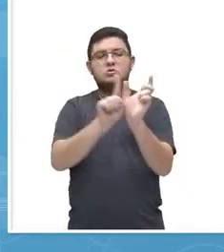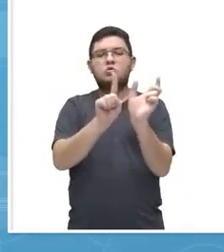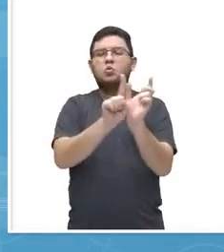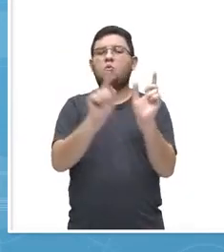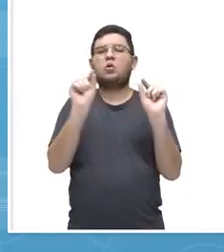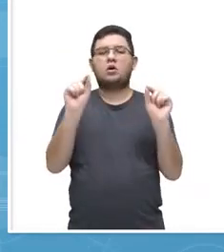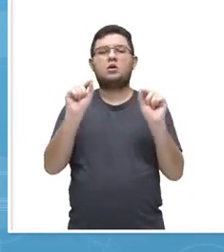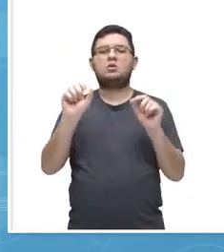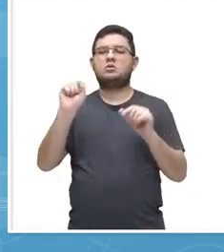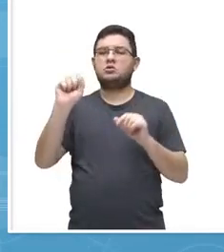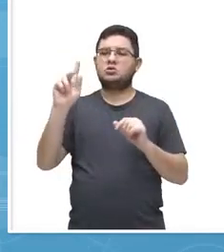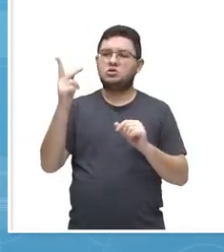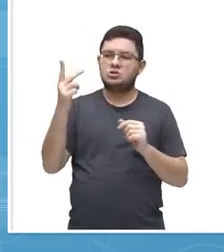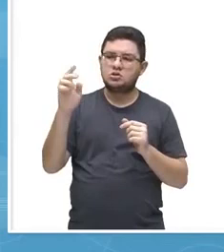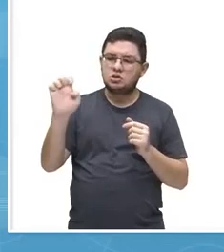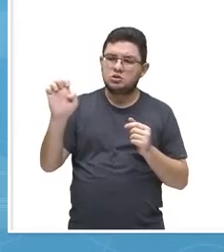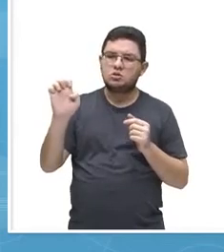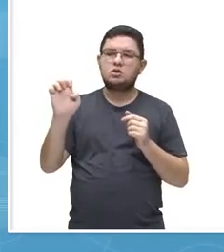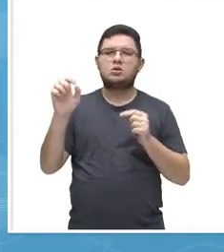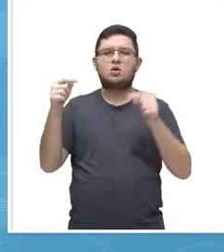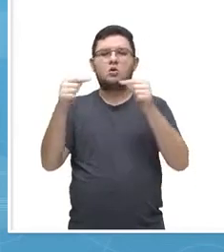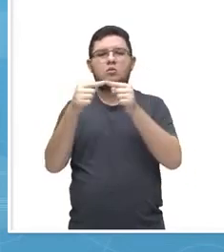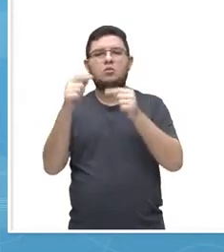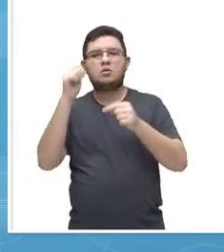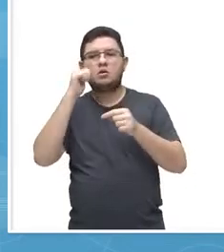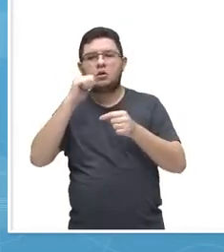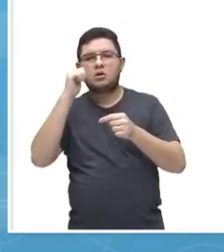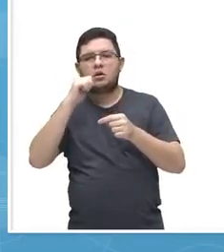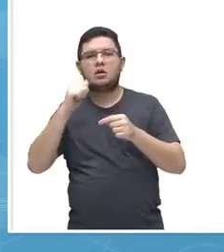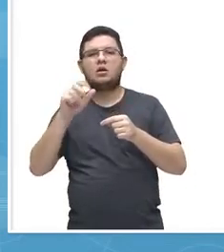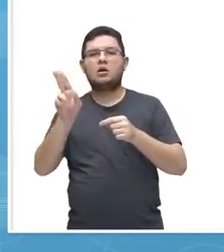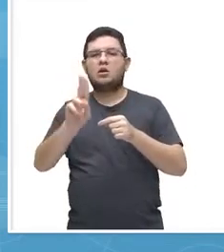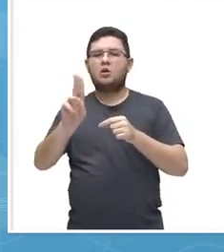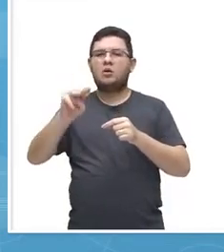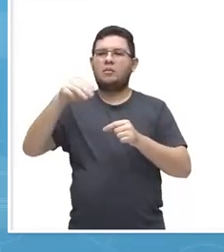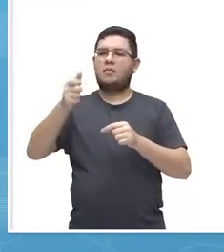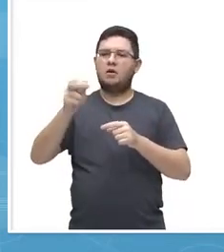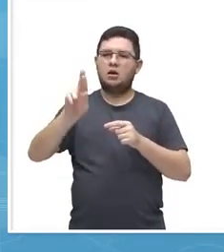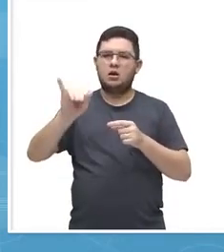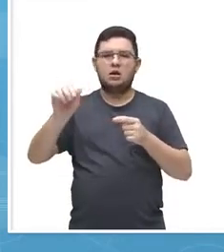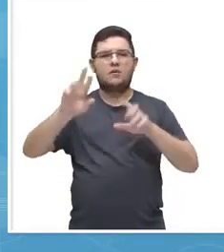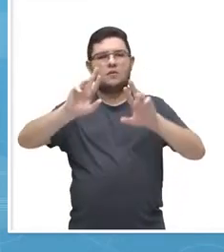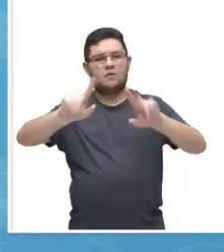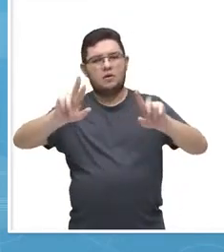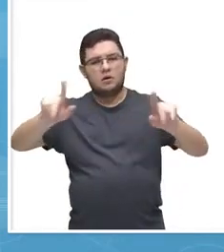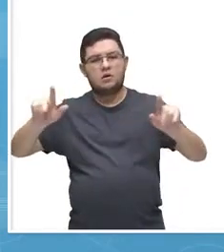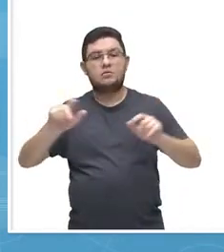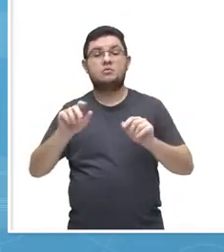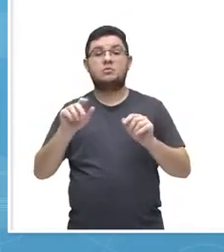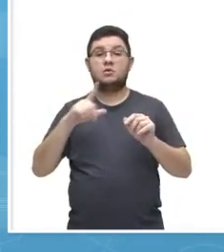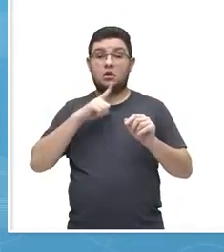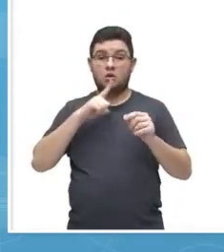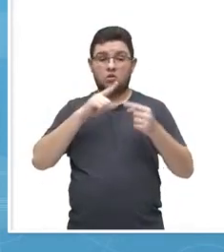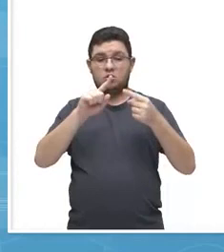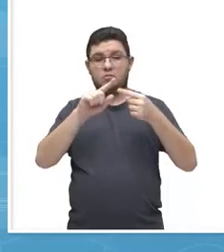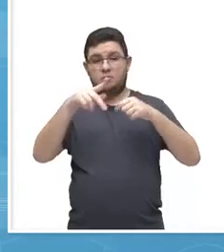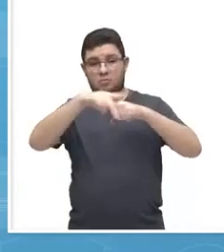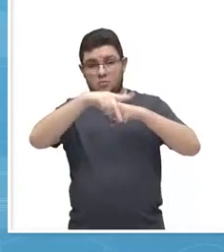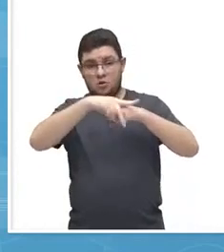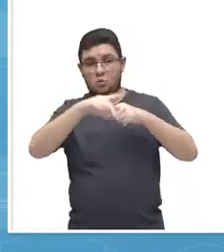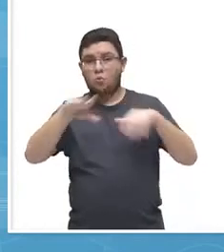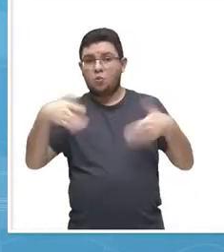she, Maria, Dani, Pedro. Então os pronomes da terceira pessoa do singular quem são? He, she,